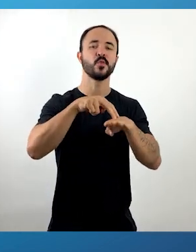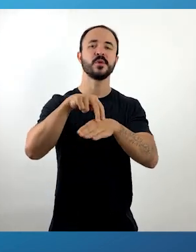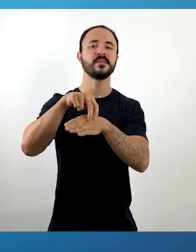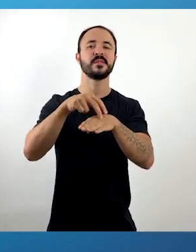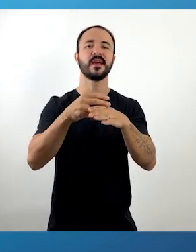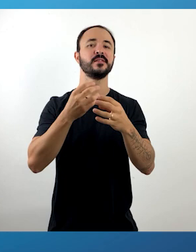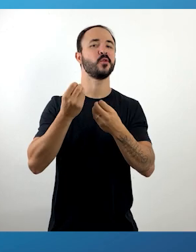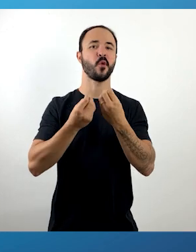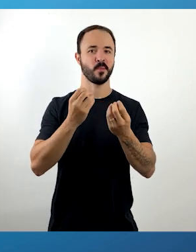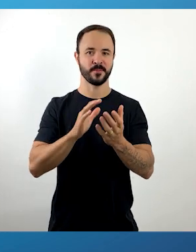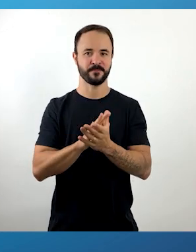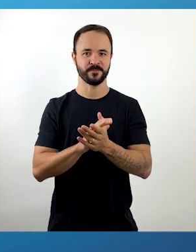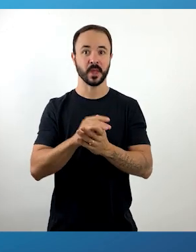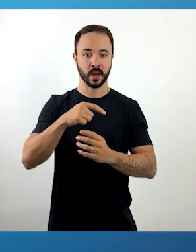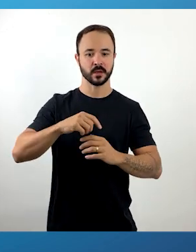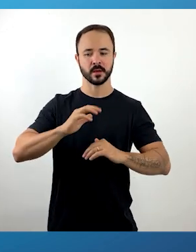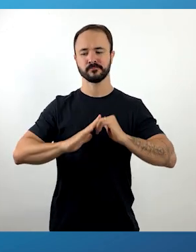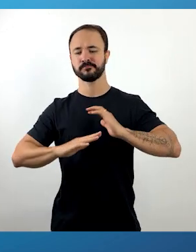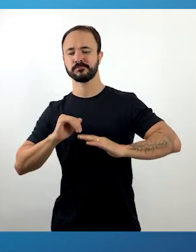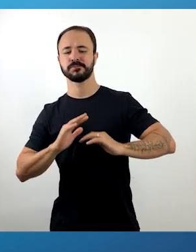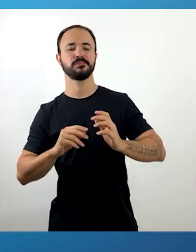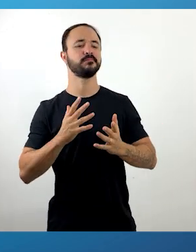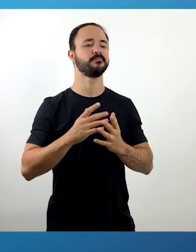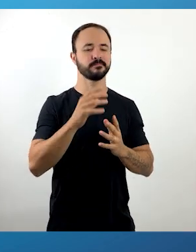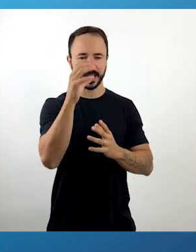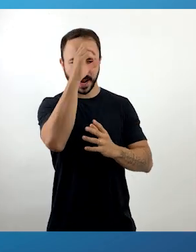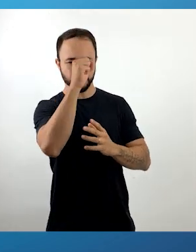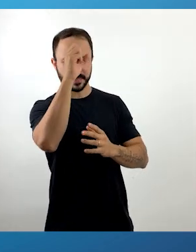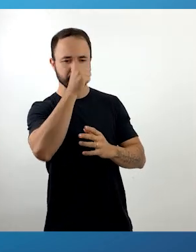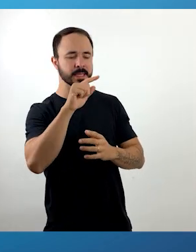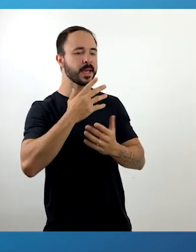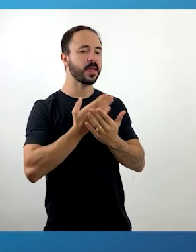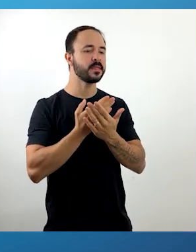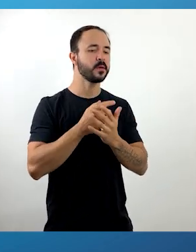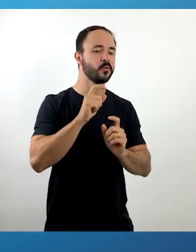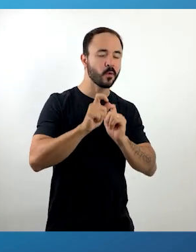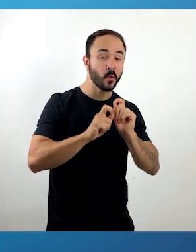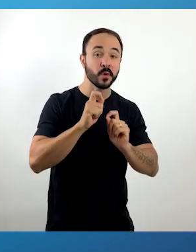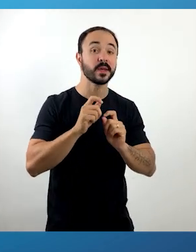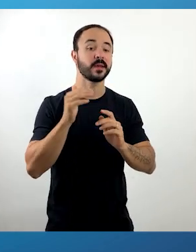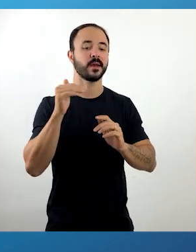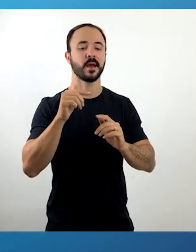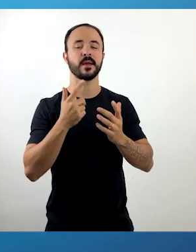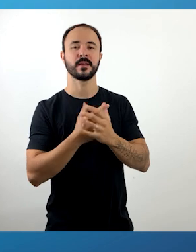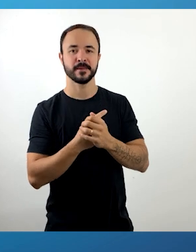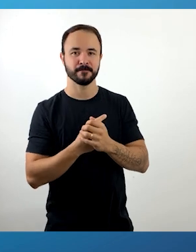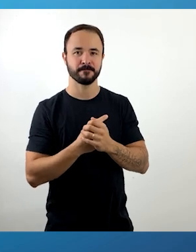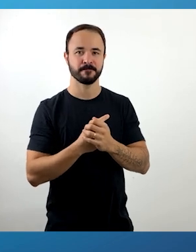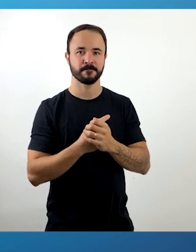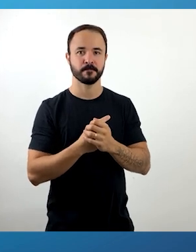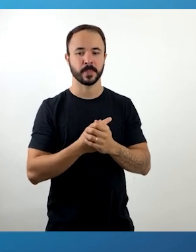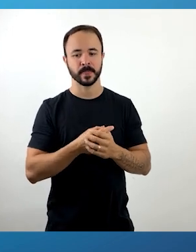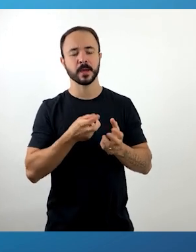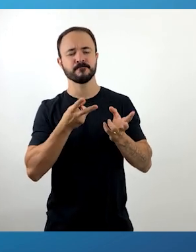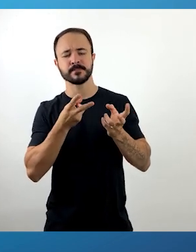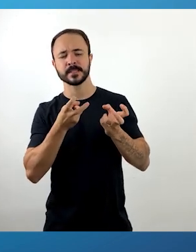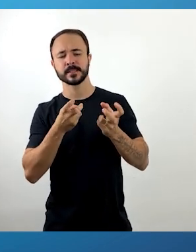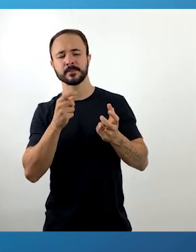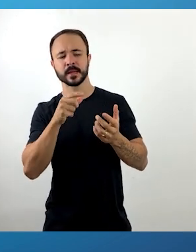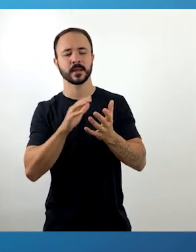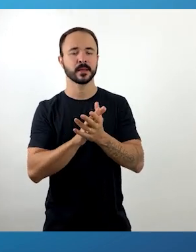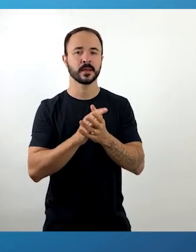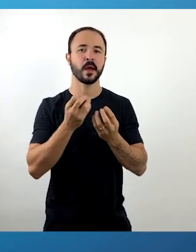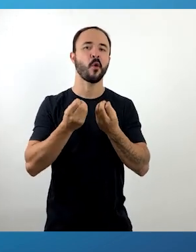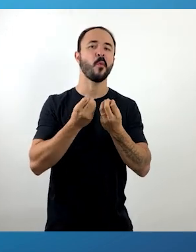skate tá a habilidade a ser trabalhada nessa aula de hoje é a analisar as transformações